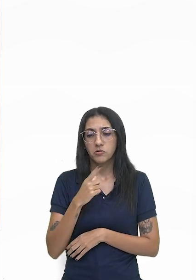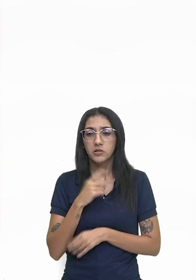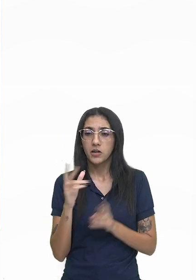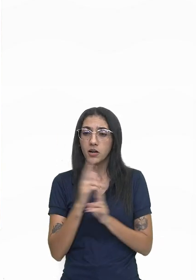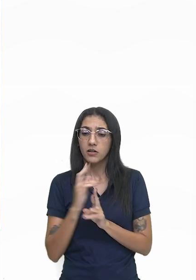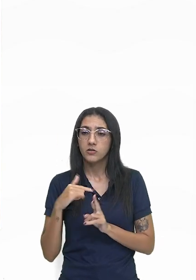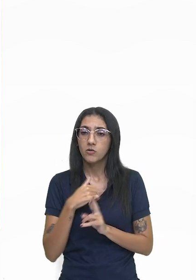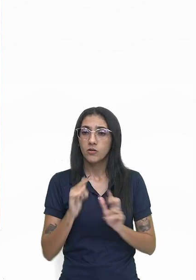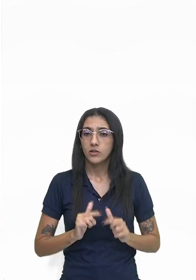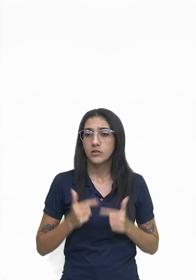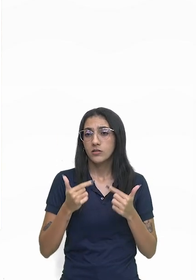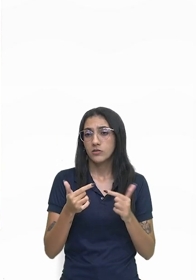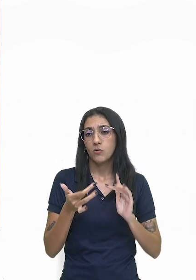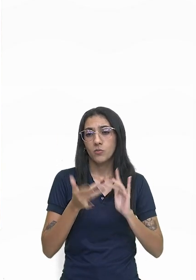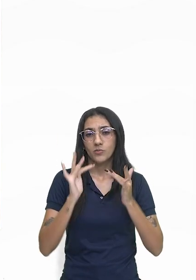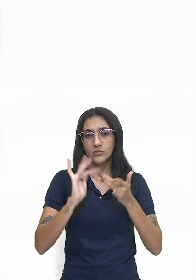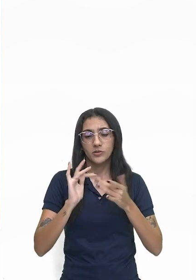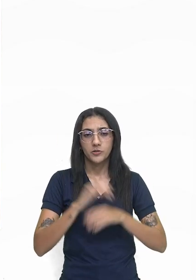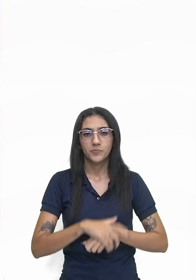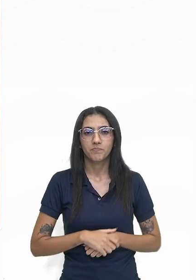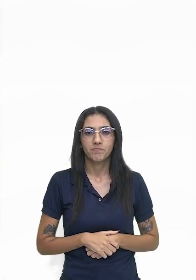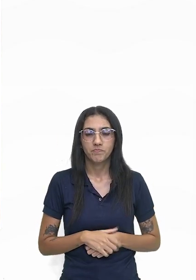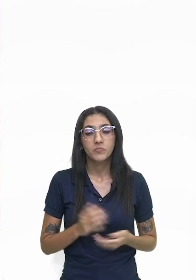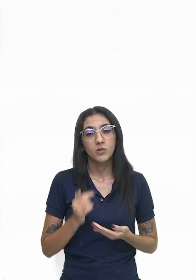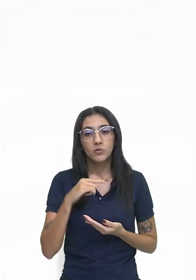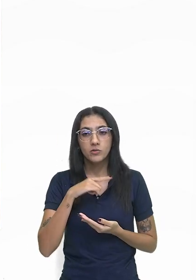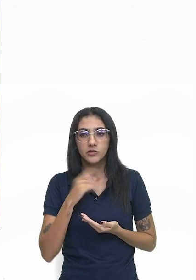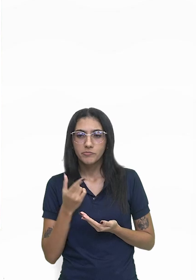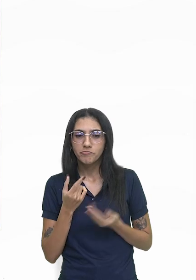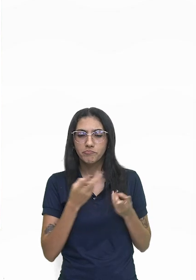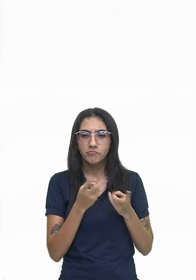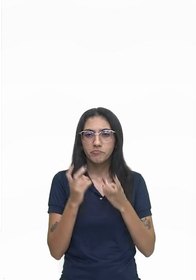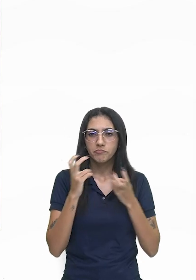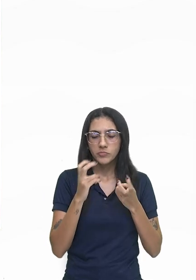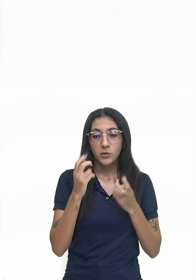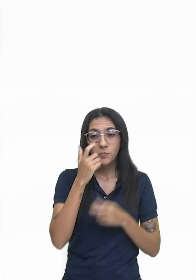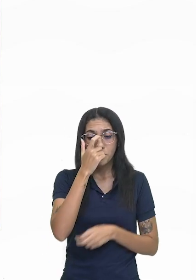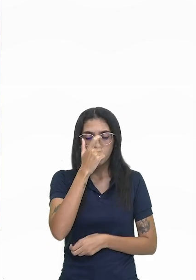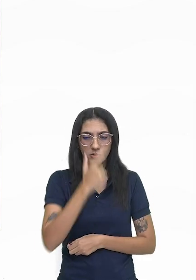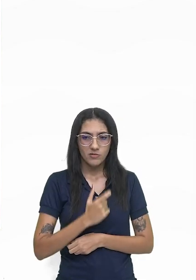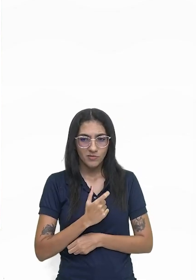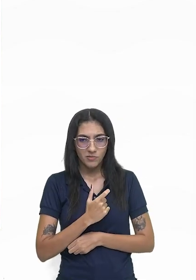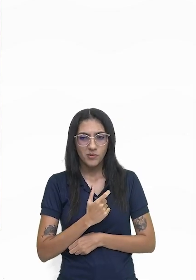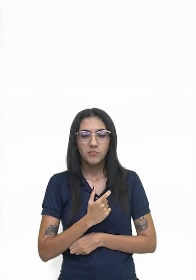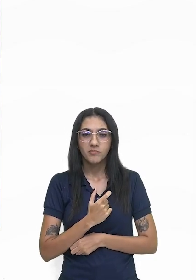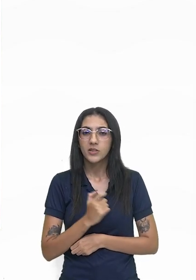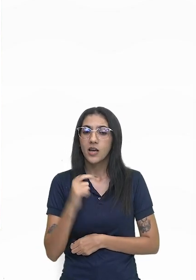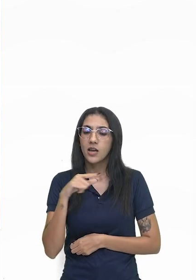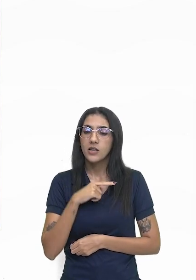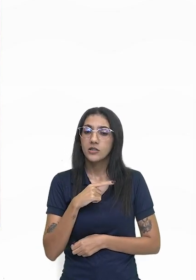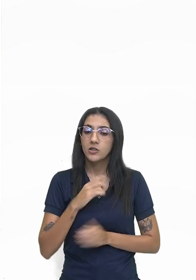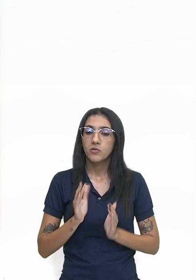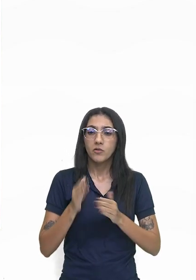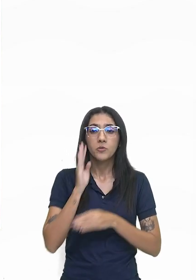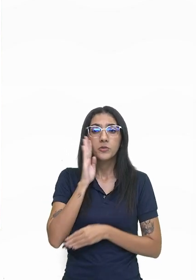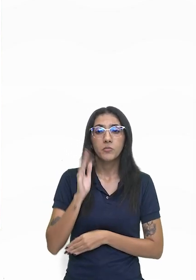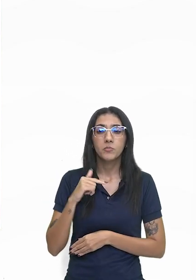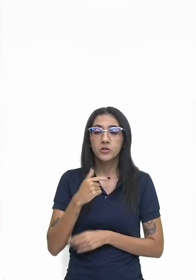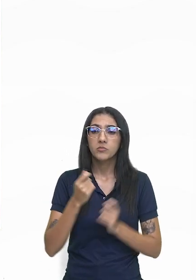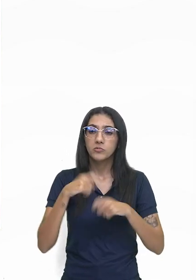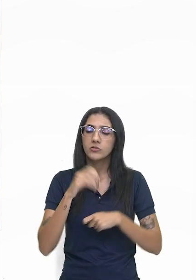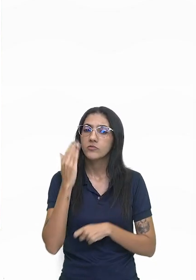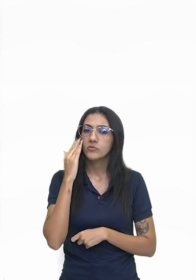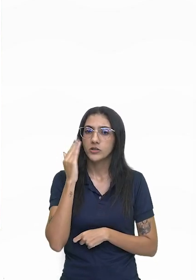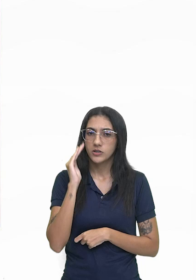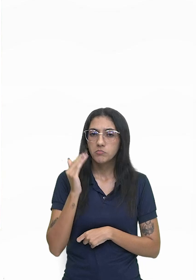em relação ao contexto. Nesta abordagem, o agente, isto é, o sujeito, é central para a compreensão,